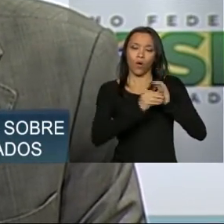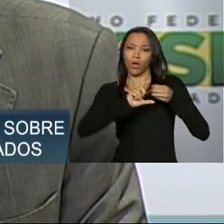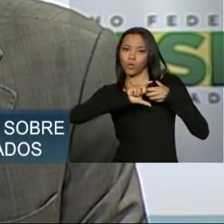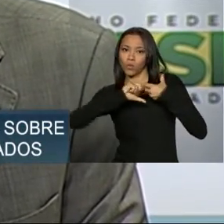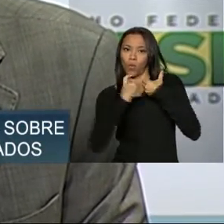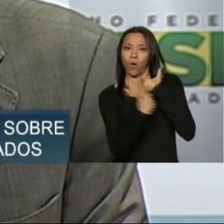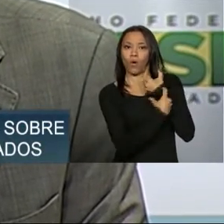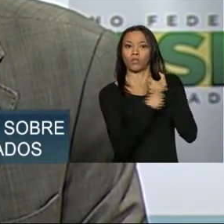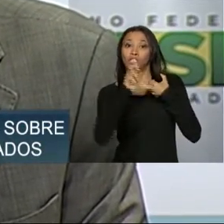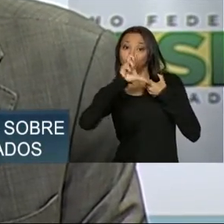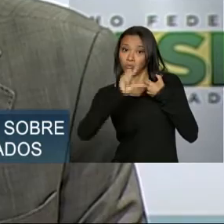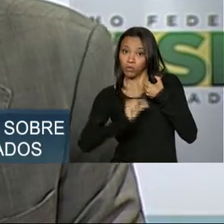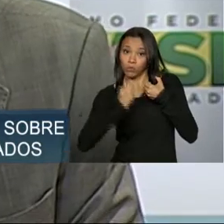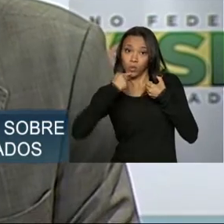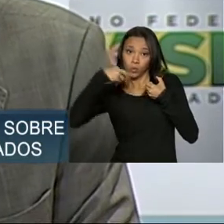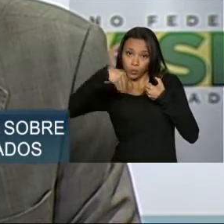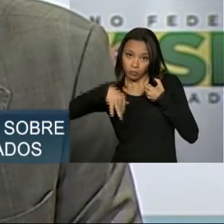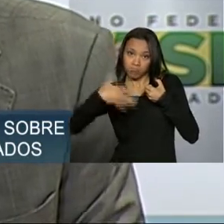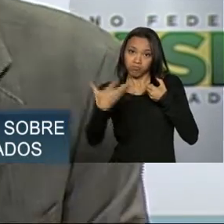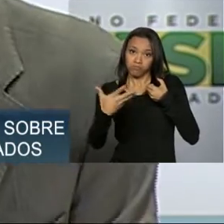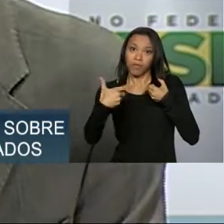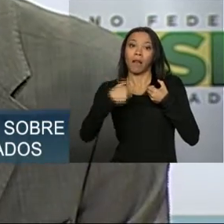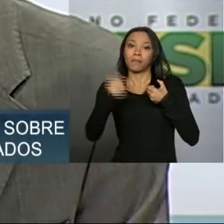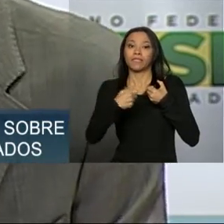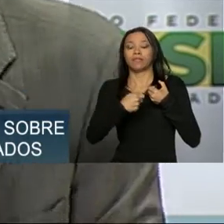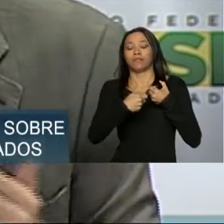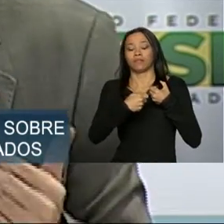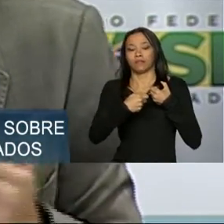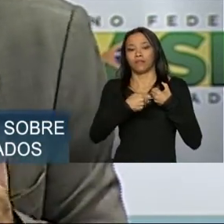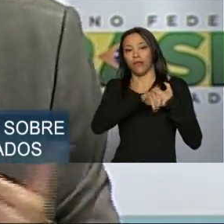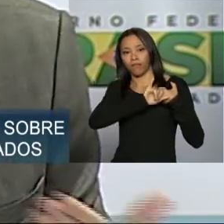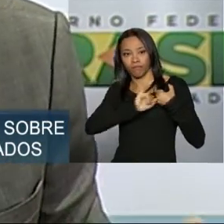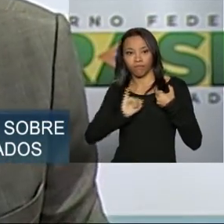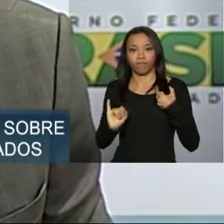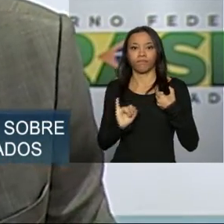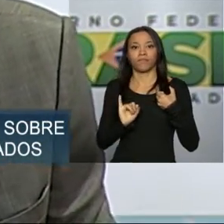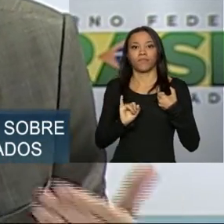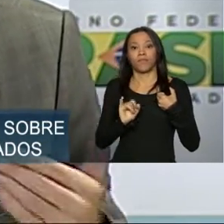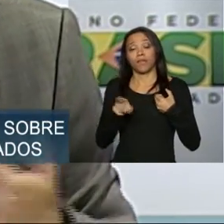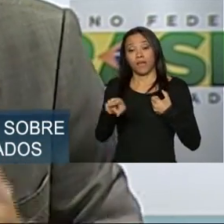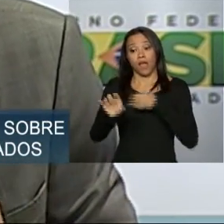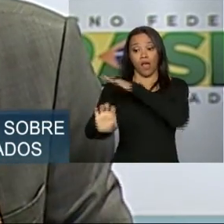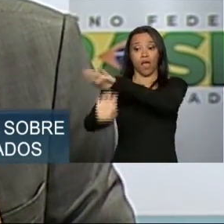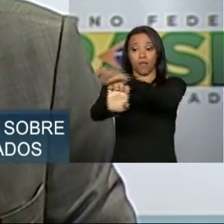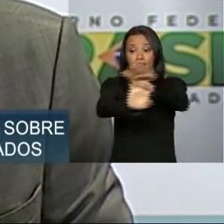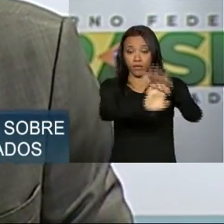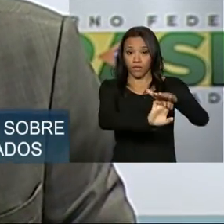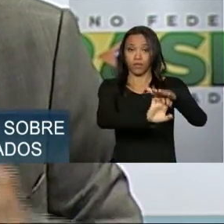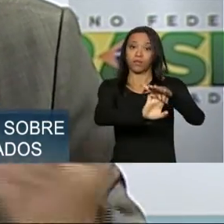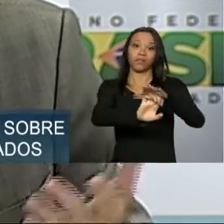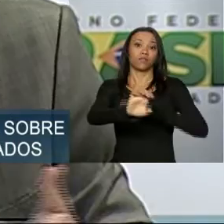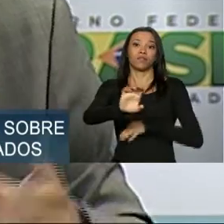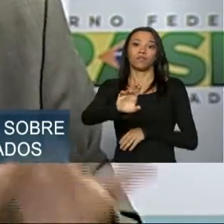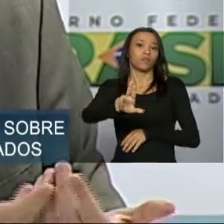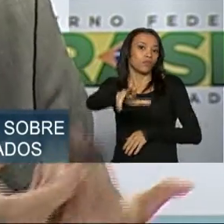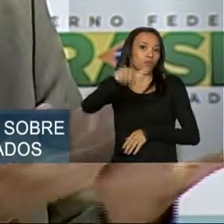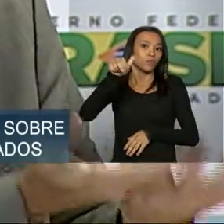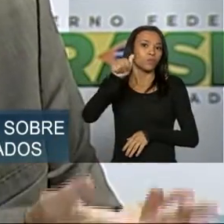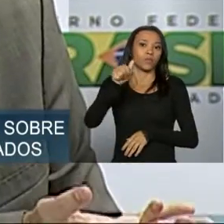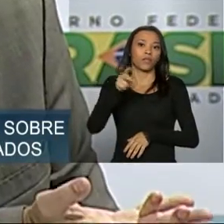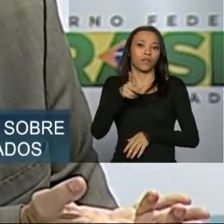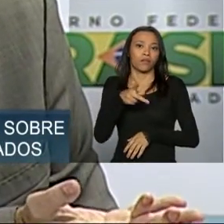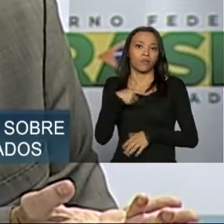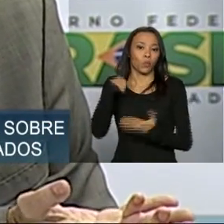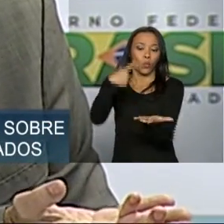ilegal. Tá certo? Então, assim, a indústria jamais assumiria um comportamento, um compromisso,